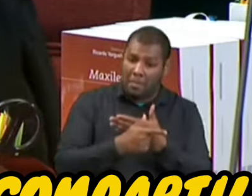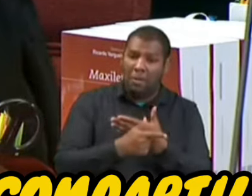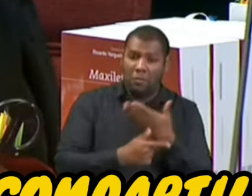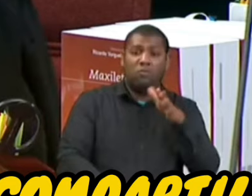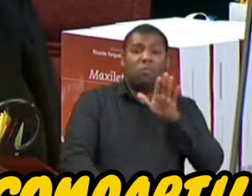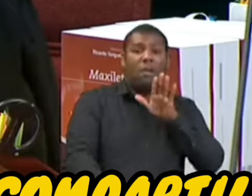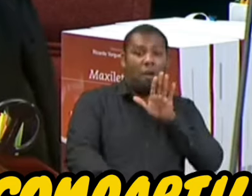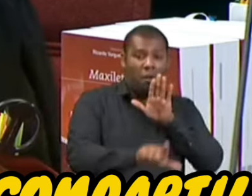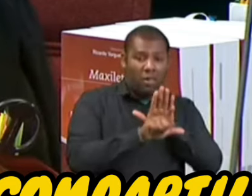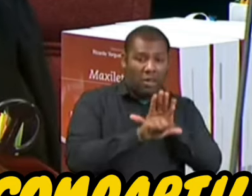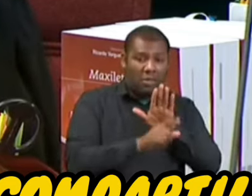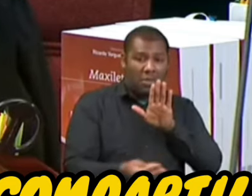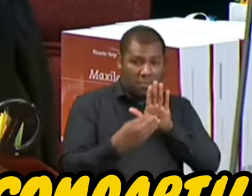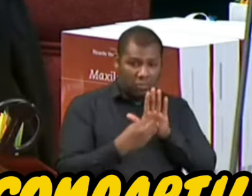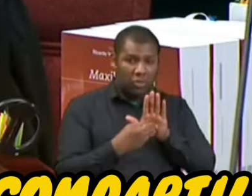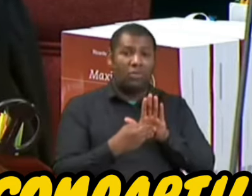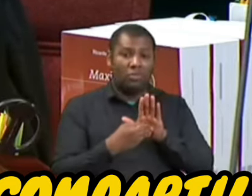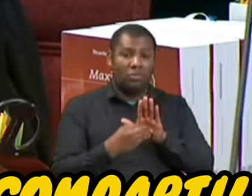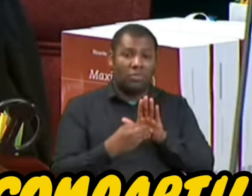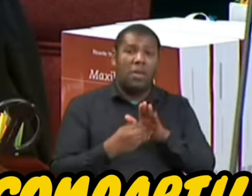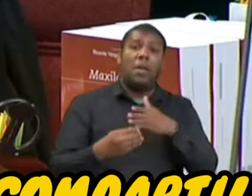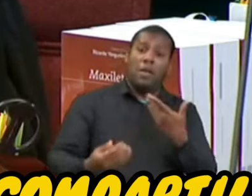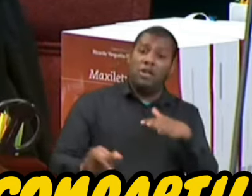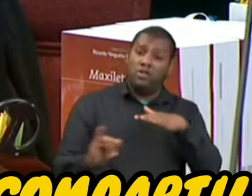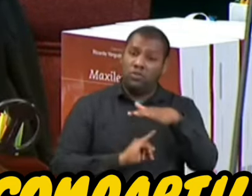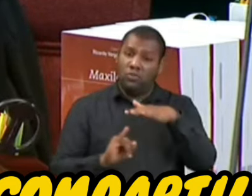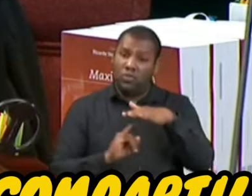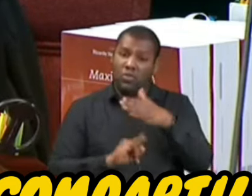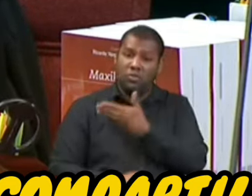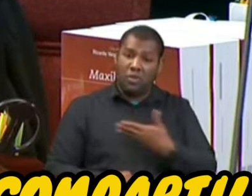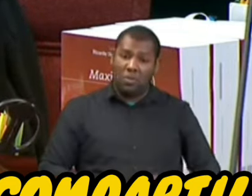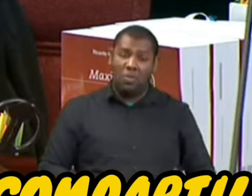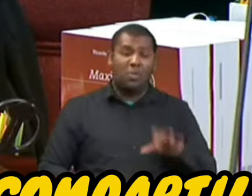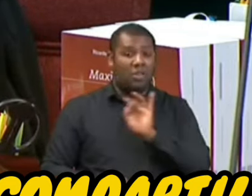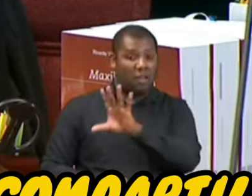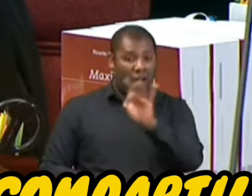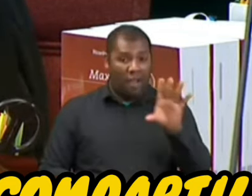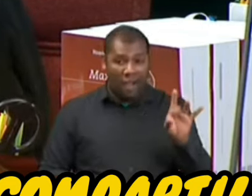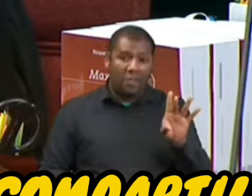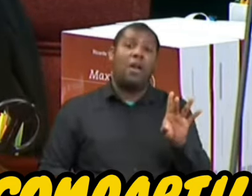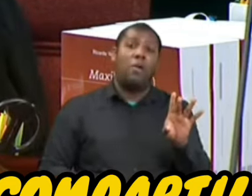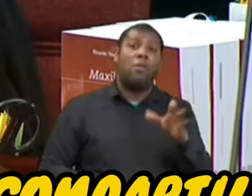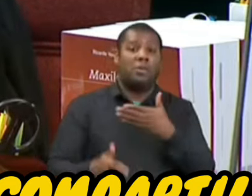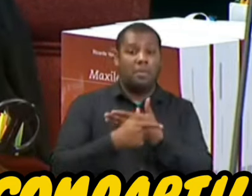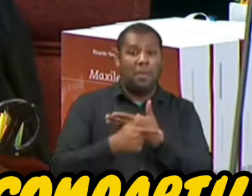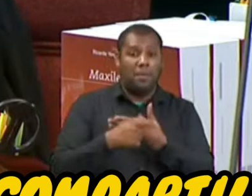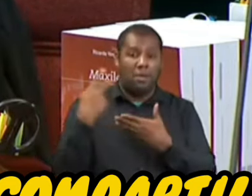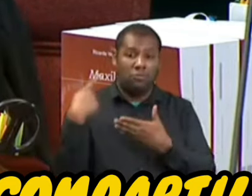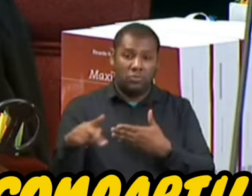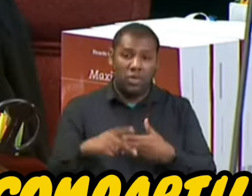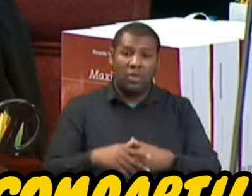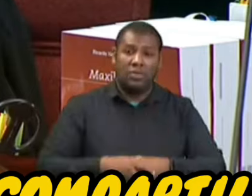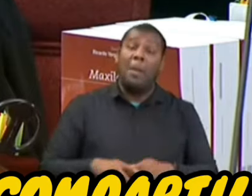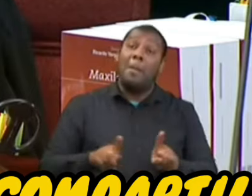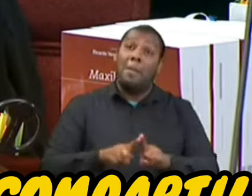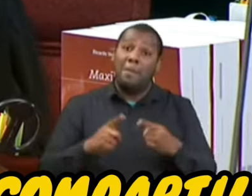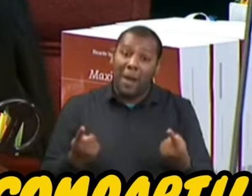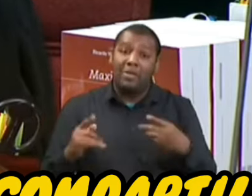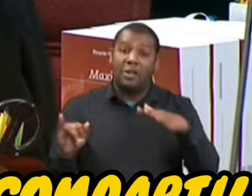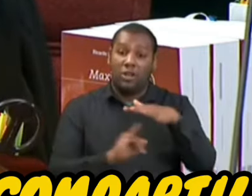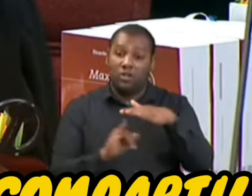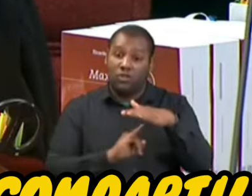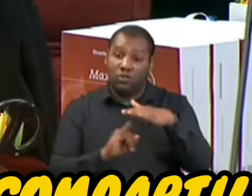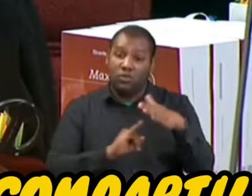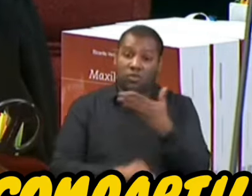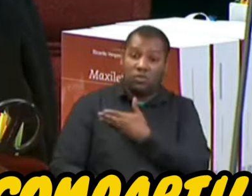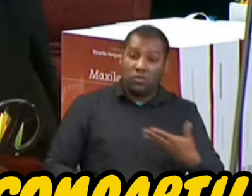estabelece. Segundo, que isto incentiva alguns órgãos do Judiciário a não cumprirem o que o Supremo